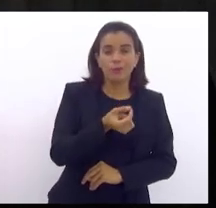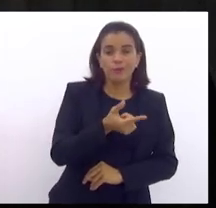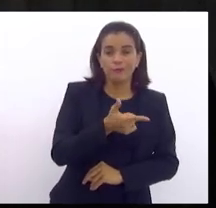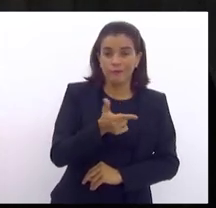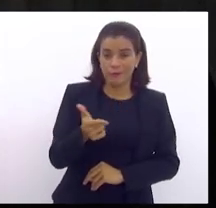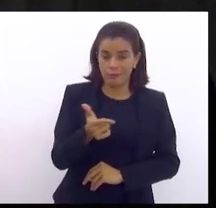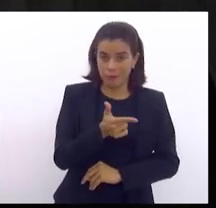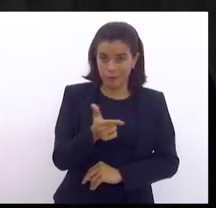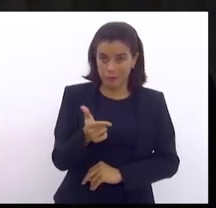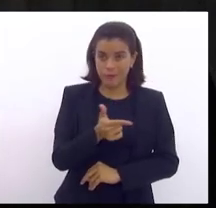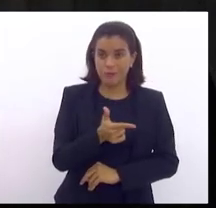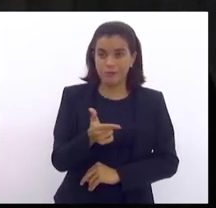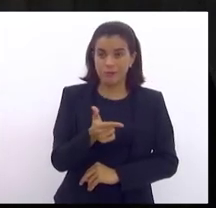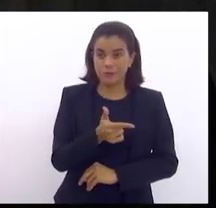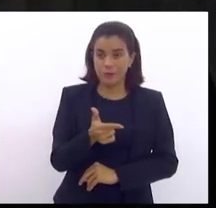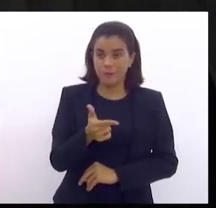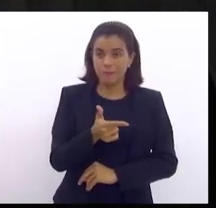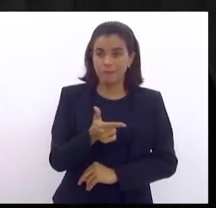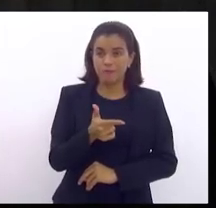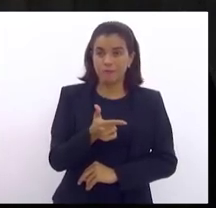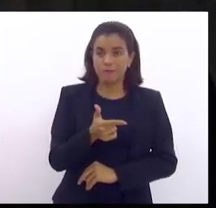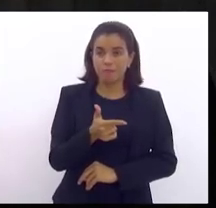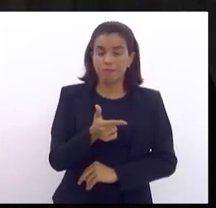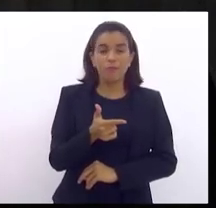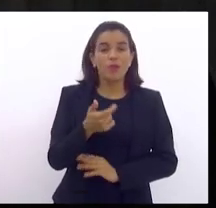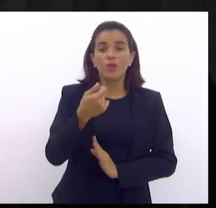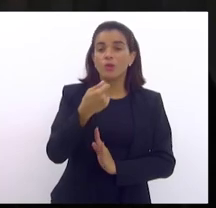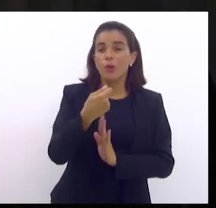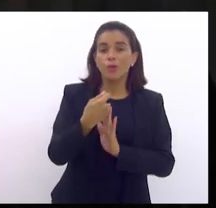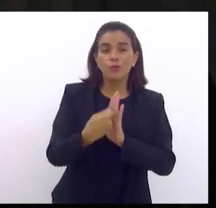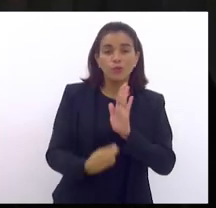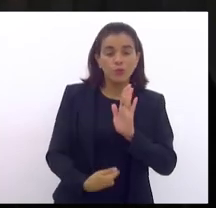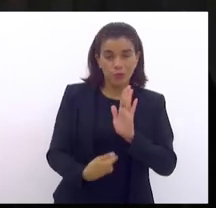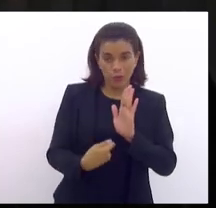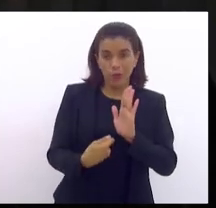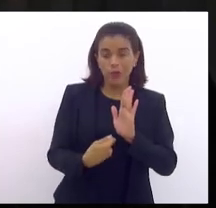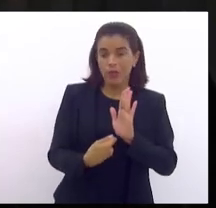2022, que foi de autoria,